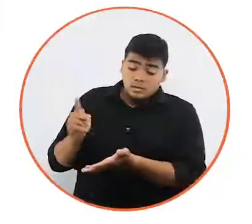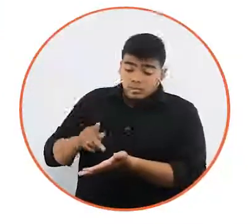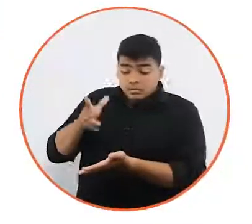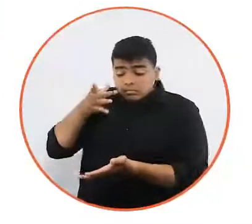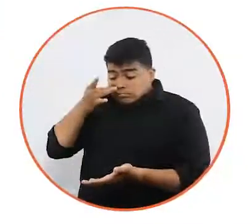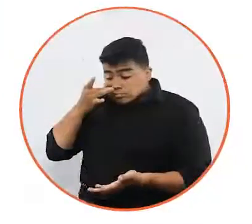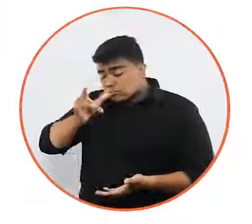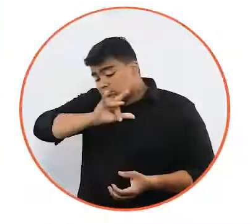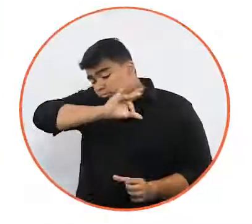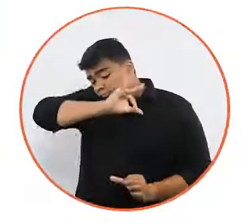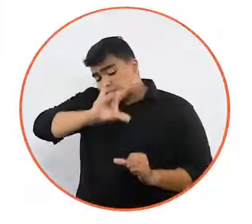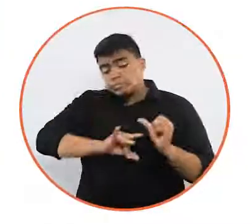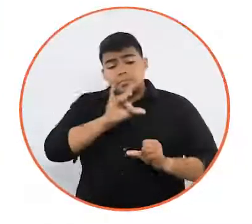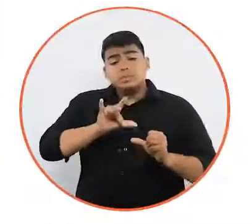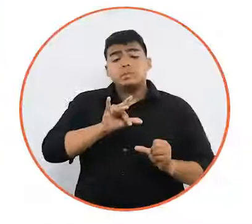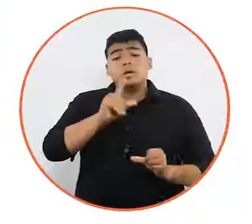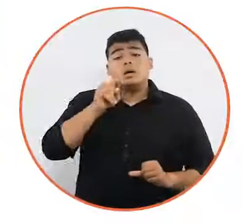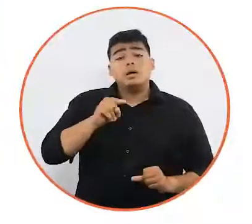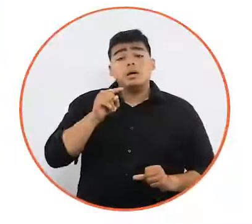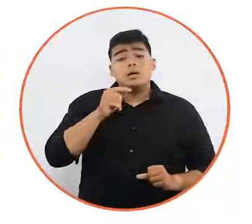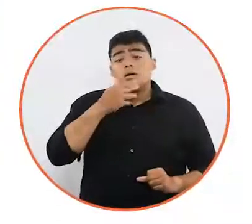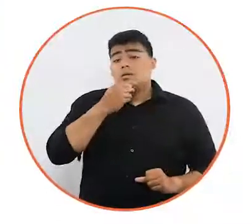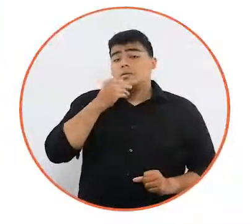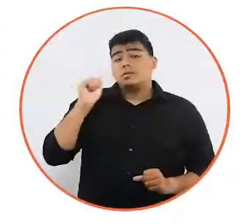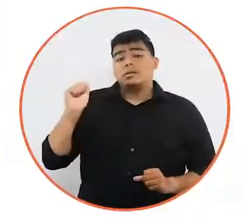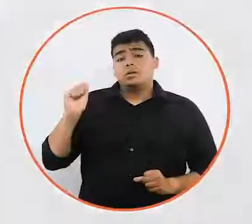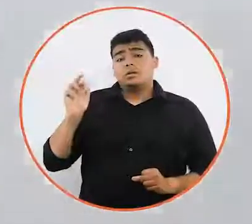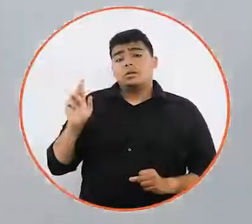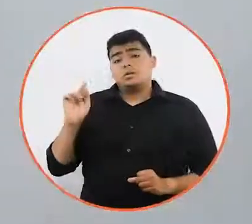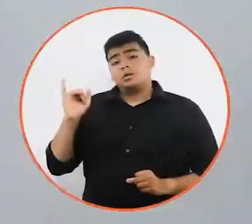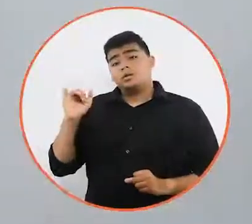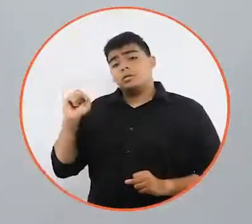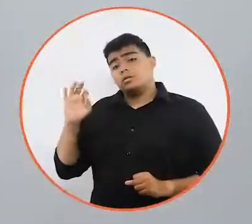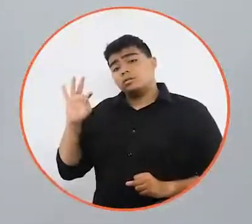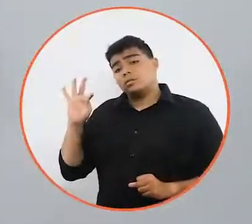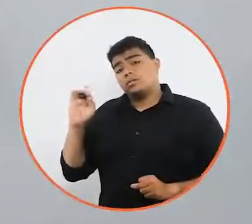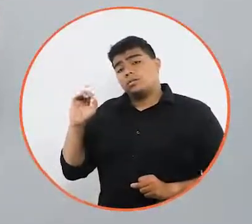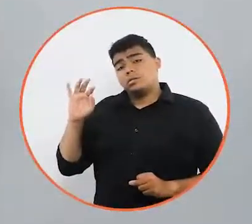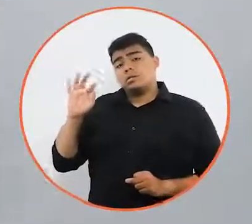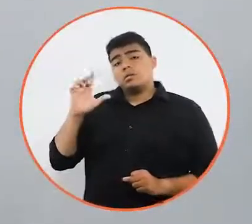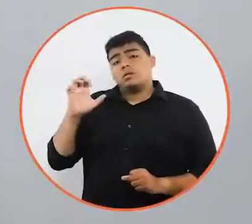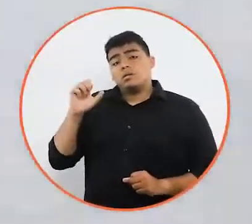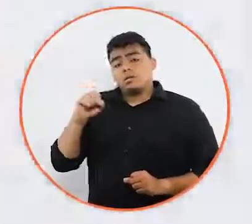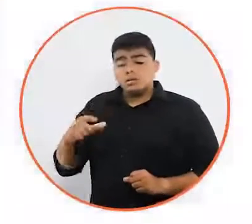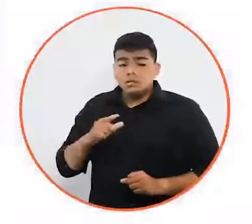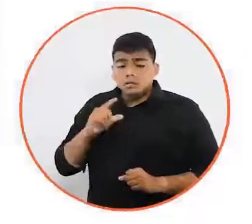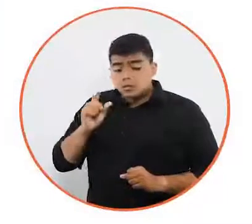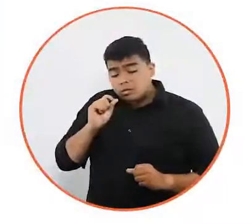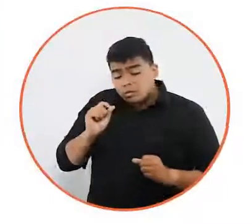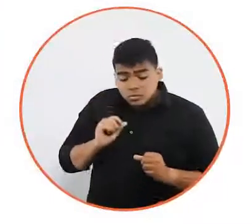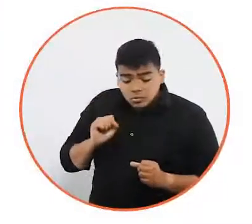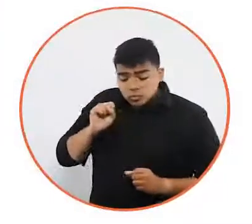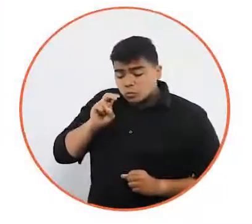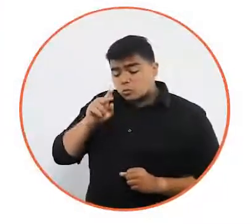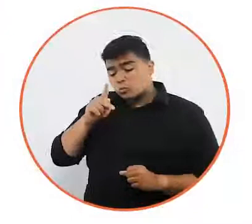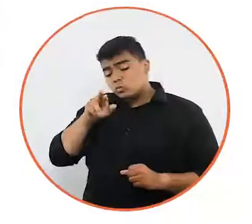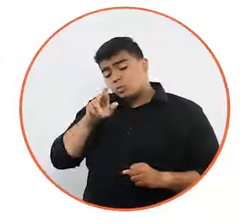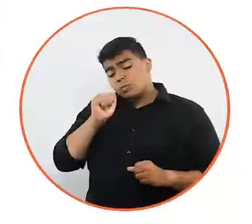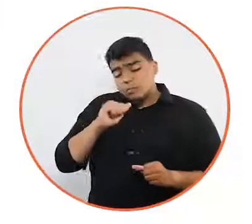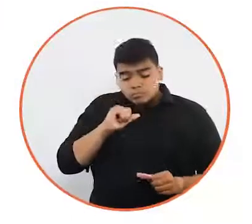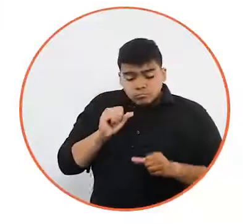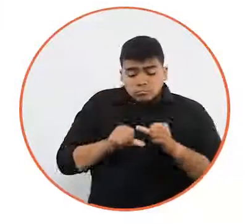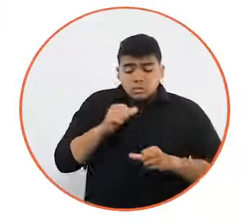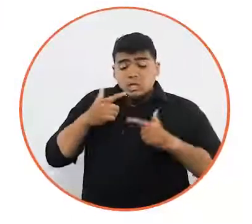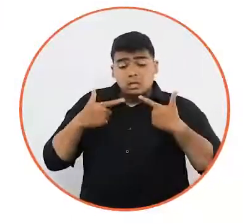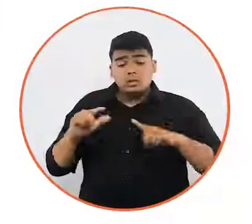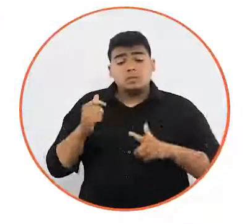essa recriação? É aquilo que Aristóteles chamava de supra-realidade. É uma realidade recriada pelo artista. A linguagem poética,